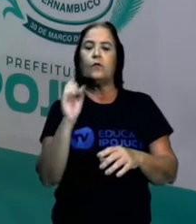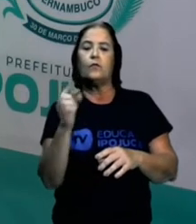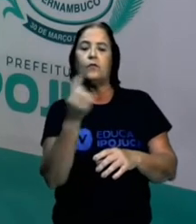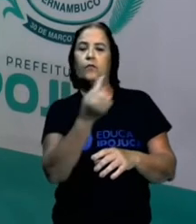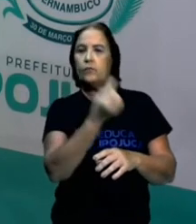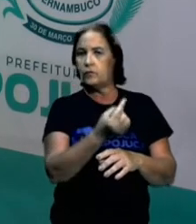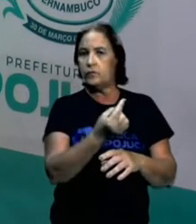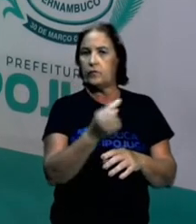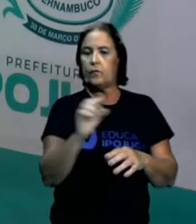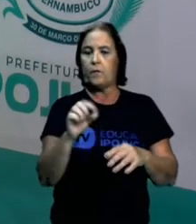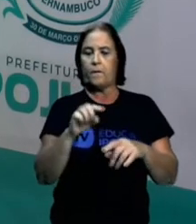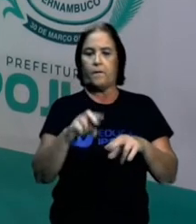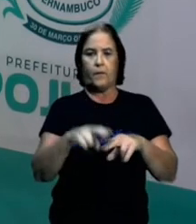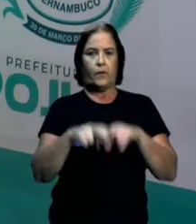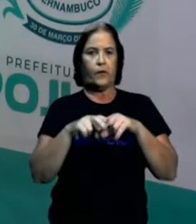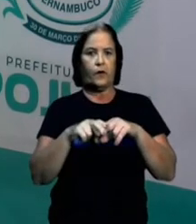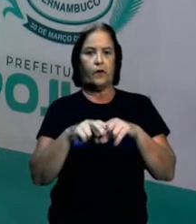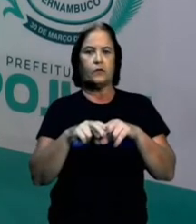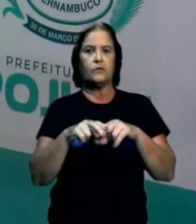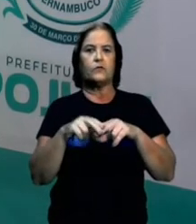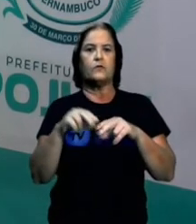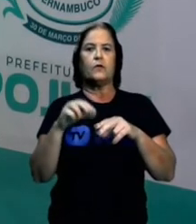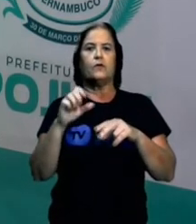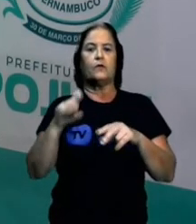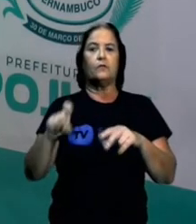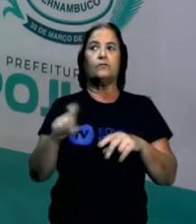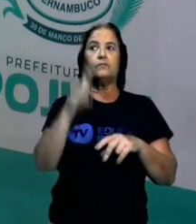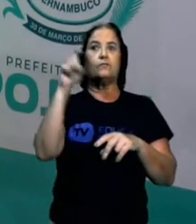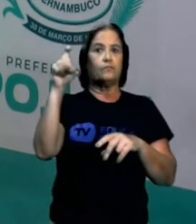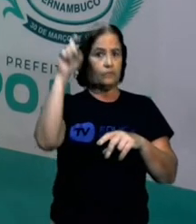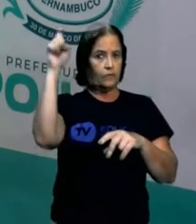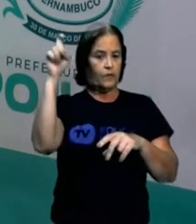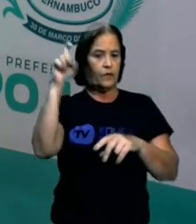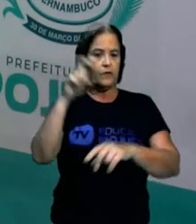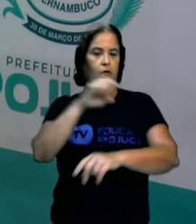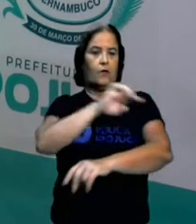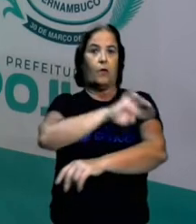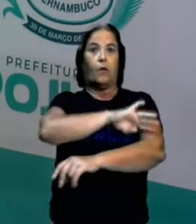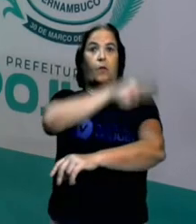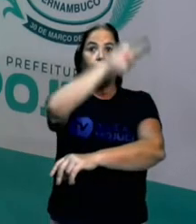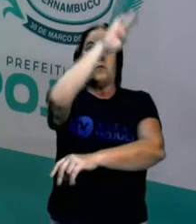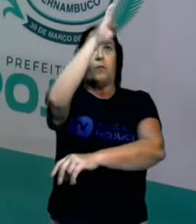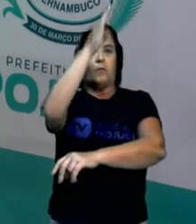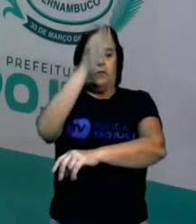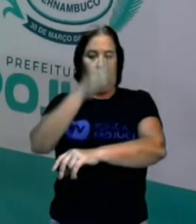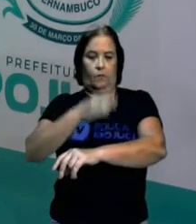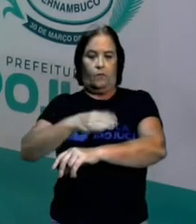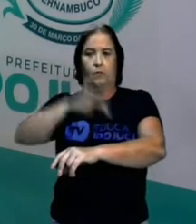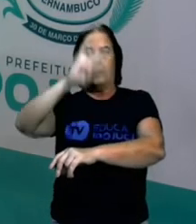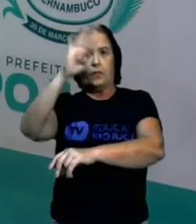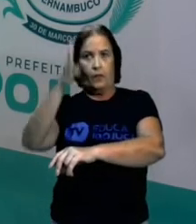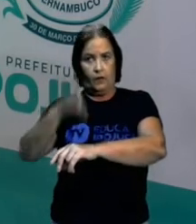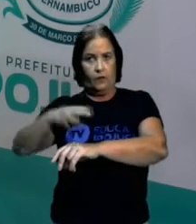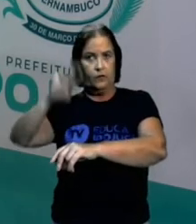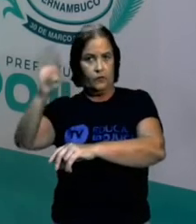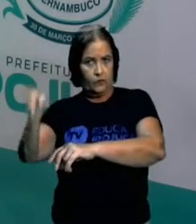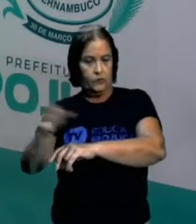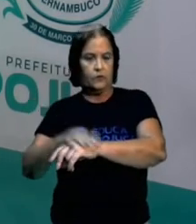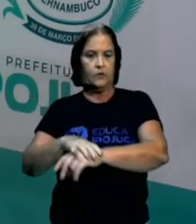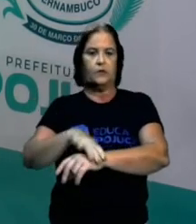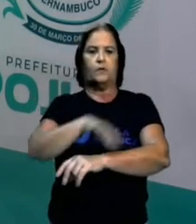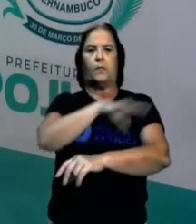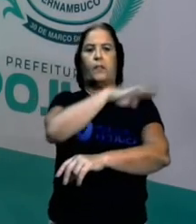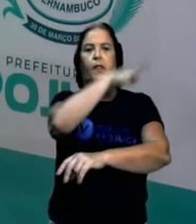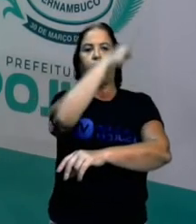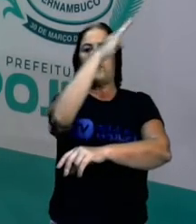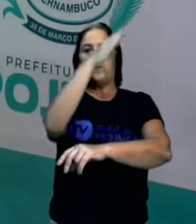altitude: as altas cordilheiras do oeste, as planícies centrais, as depressões